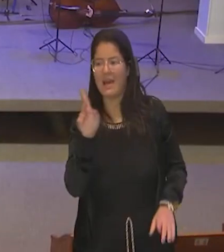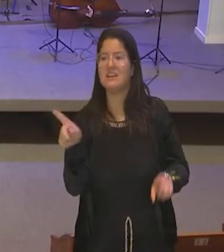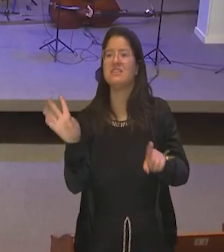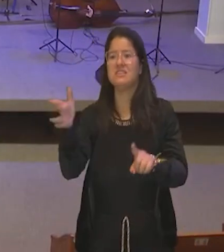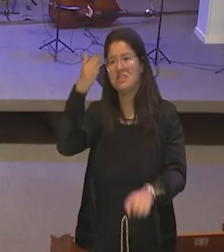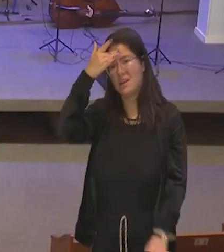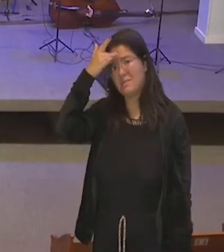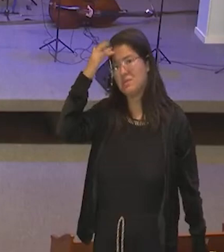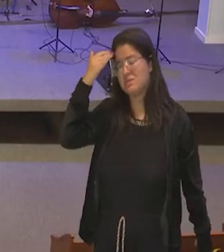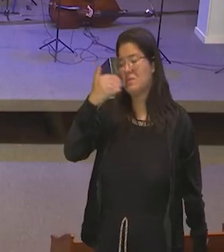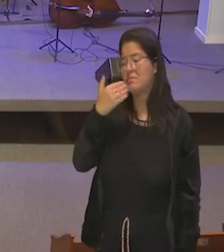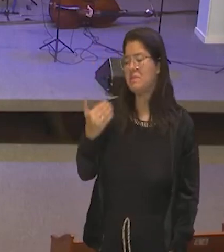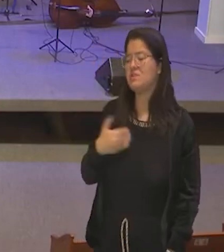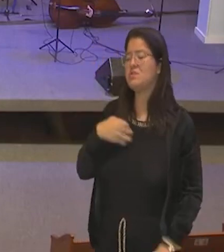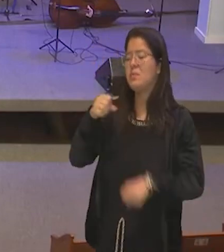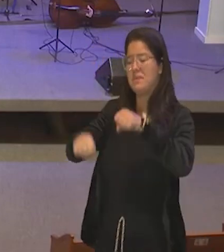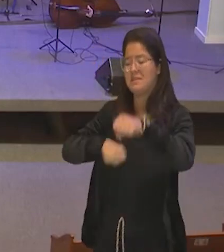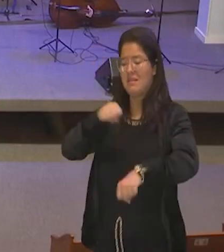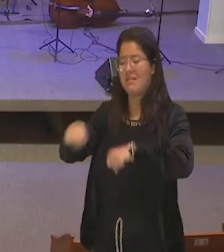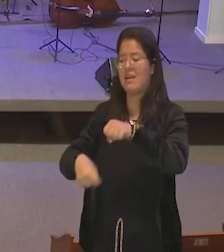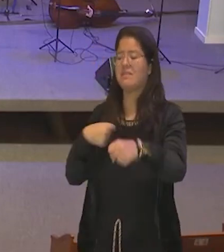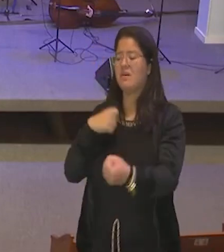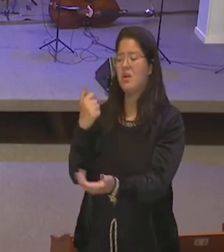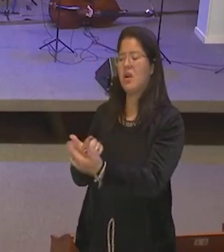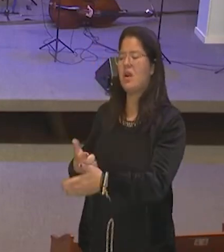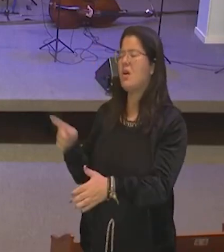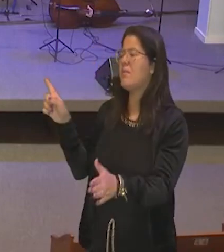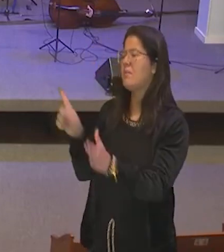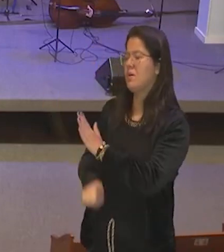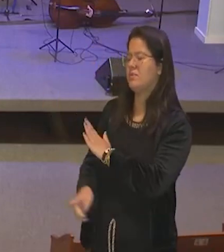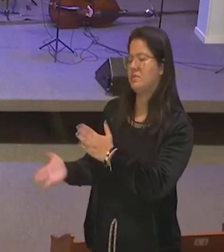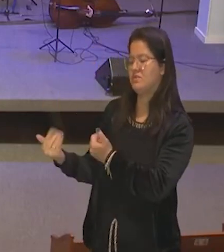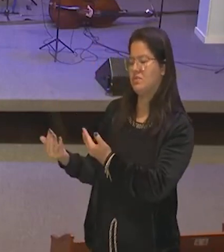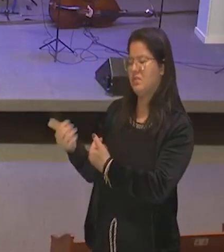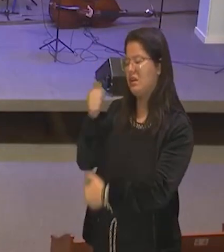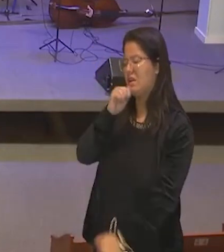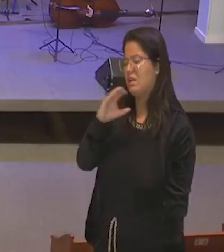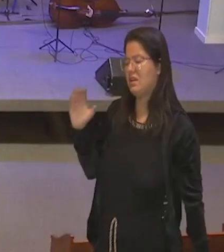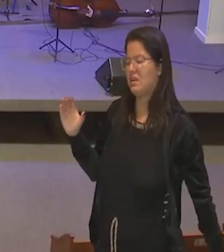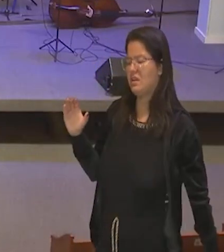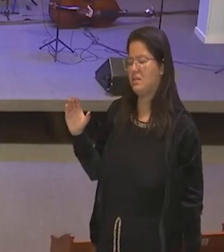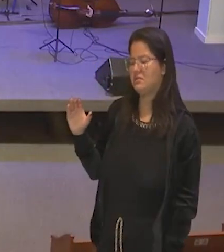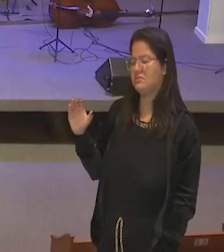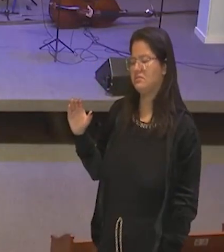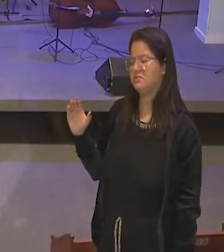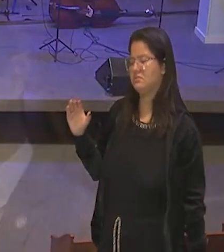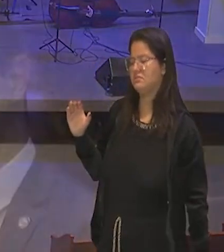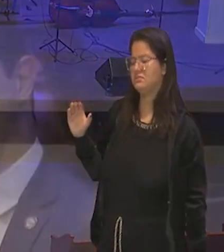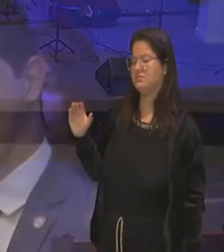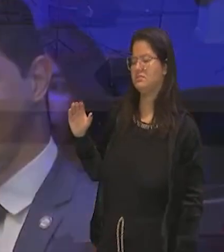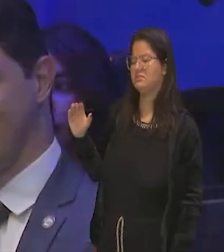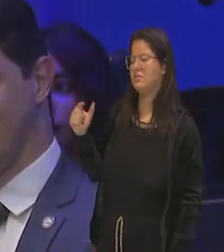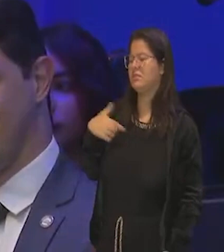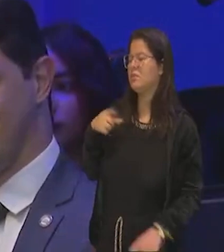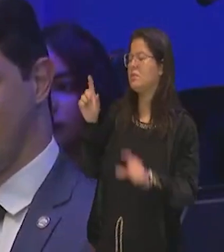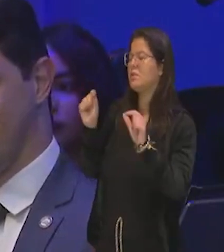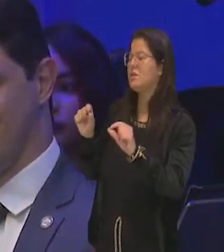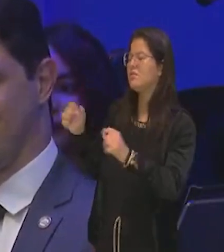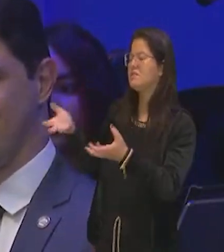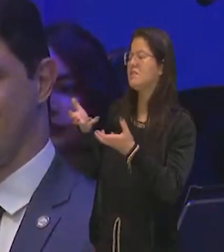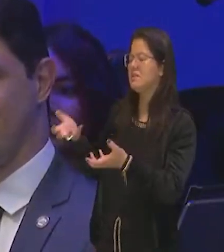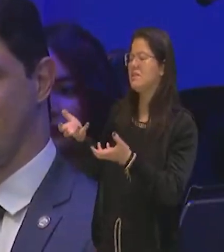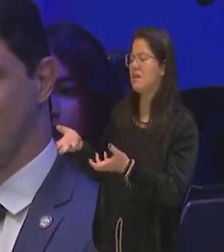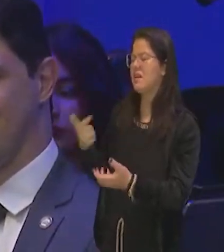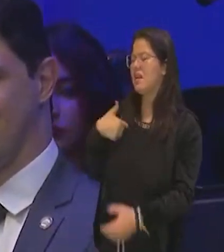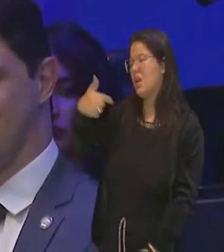já me pediram. Eu perguntei a um jovem, um rapaz adolescente, eu nunca mais faço essa pergunta. Eu falei assim: o que você quer? E eu achei que ele falou assim: pastor,